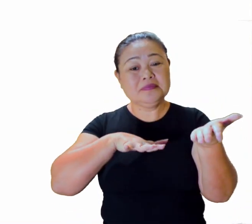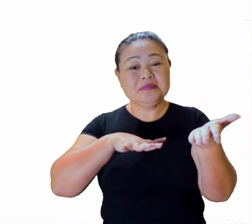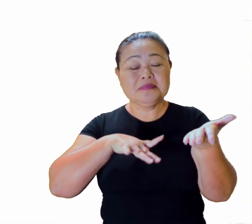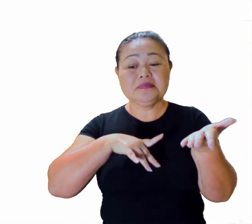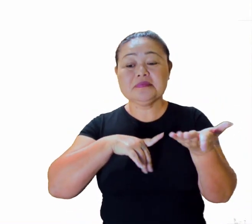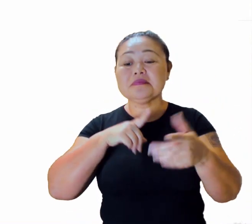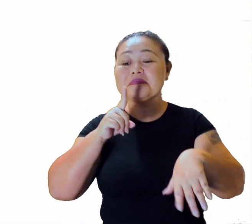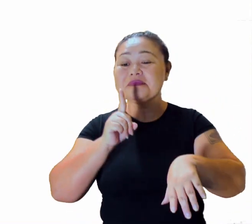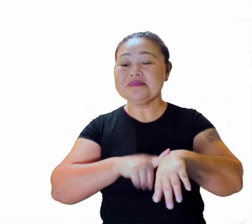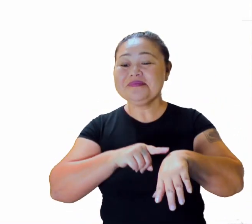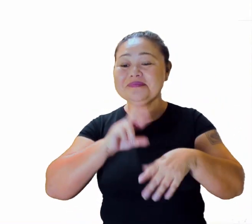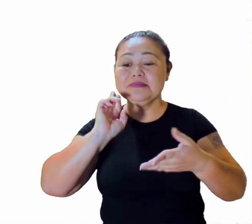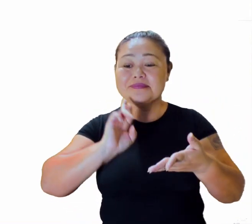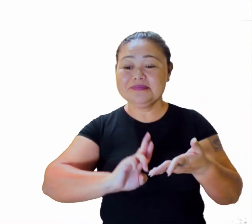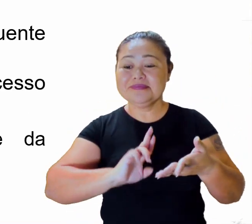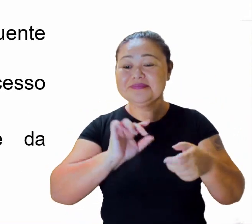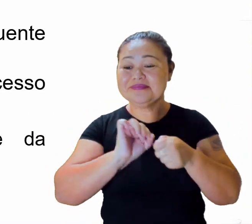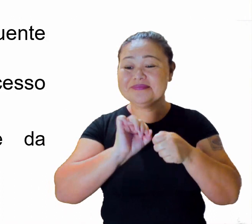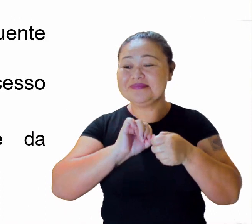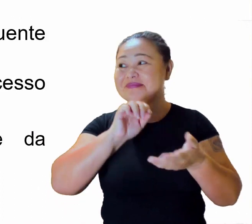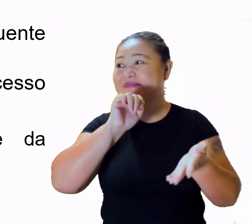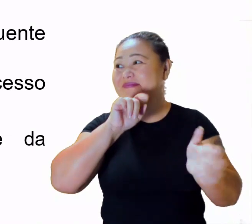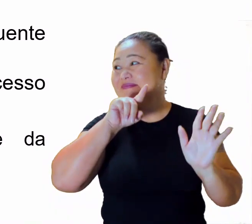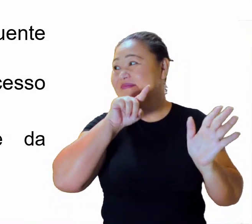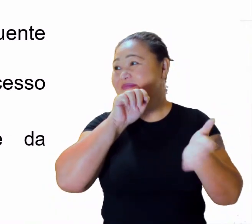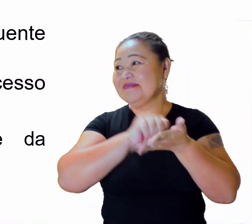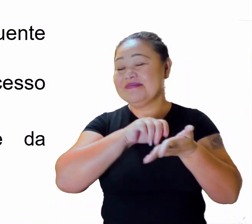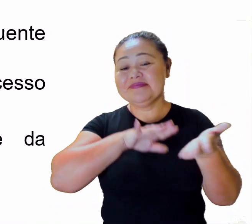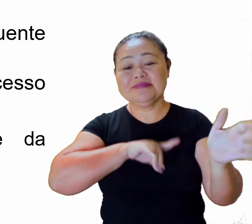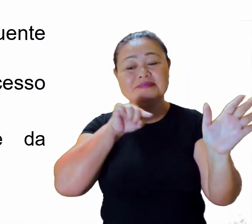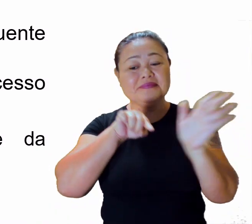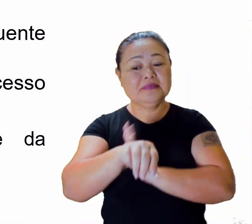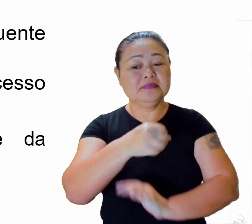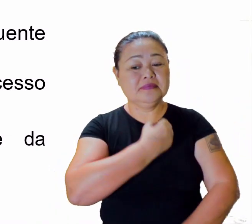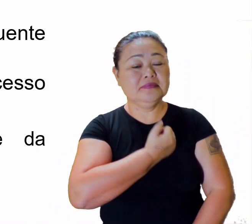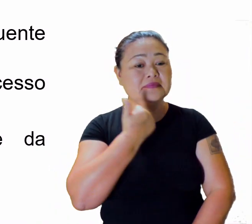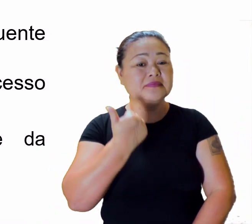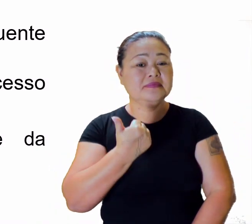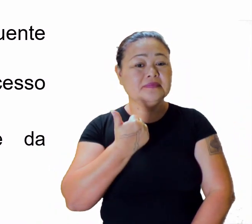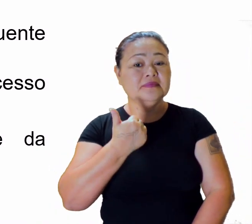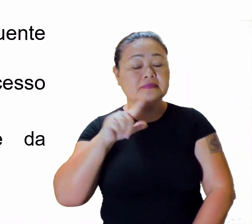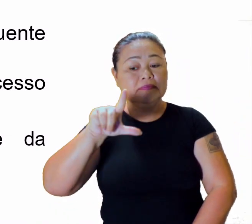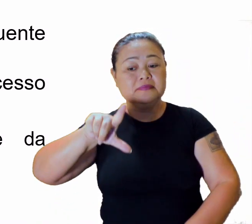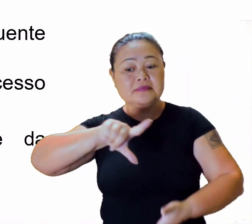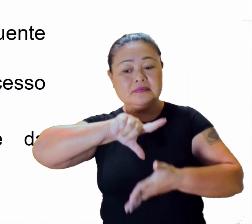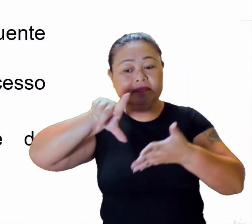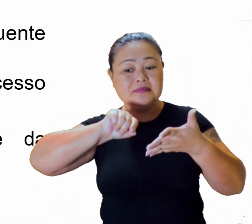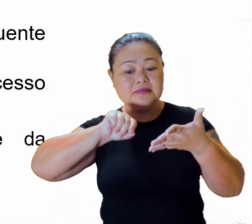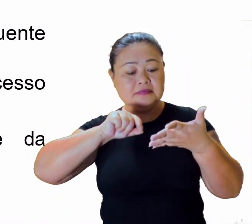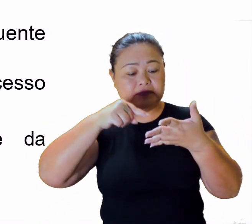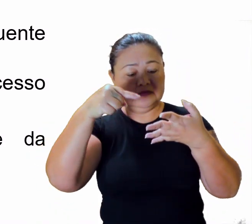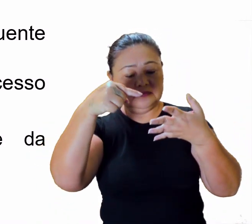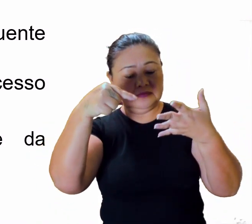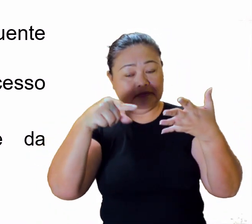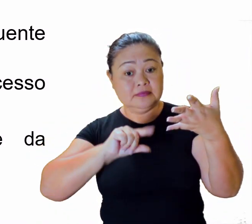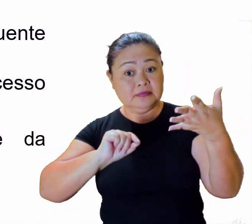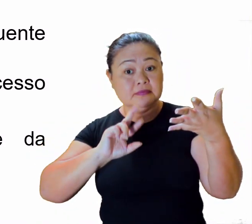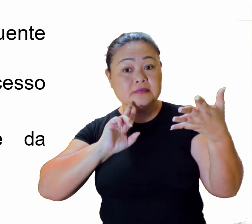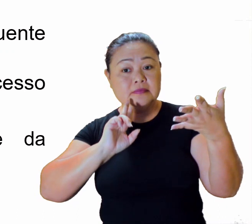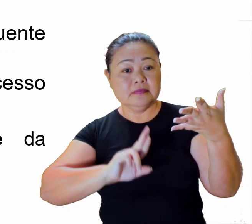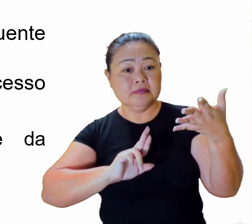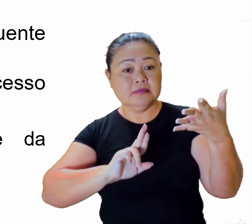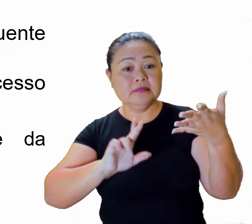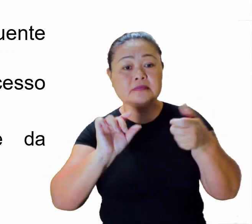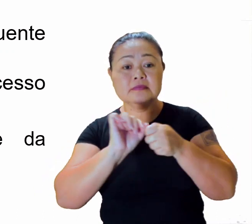hora da resolução da atividade. Galera, ó, questão 1, professor. Assinale a alternativa que cita um